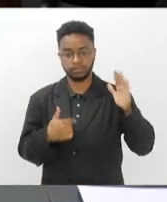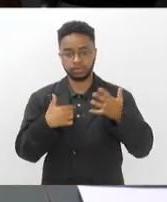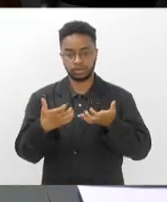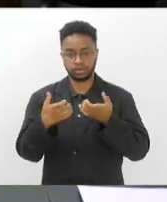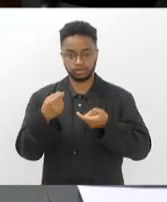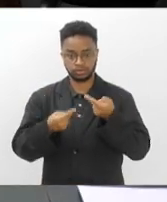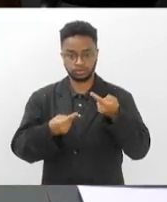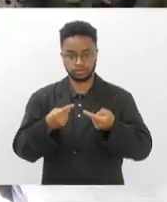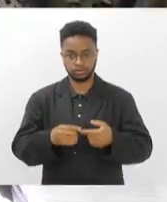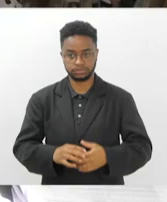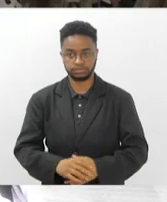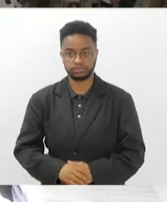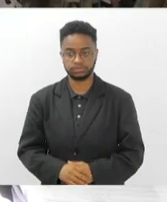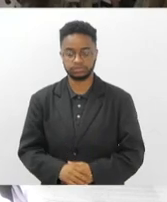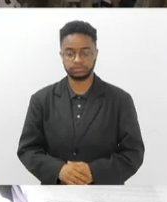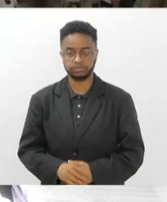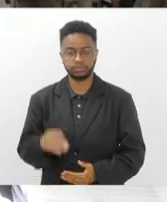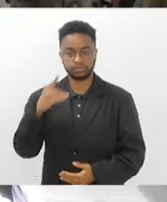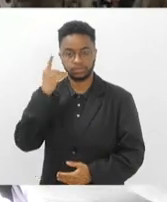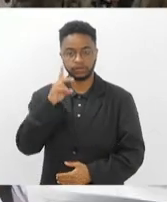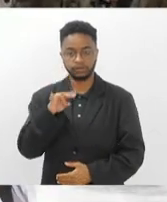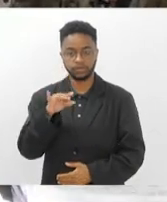Acabei. Deputado Vinícius.